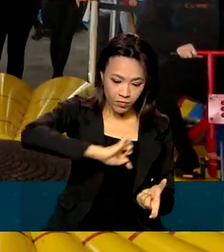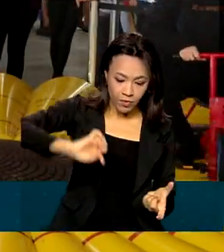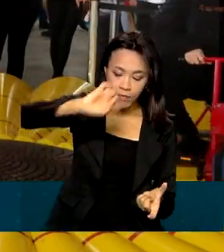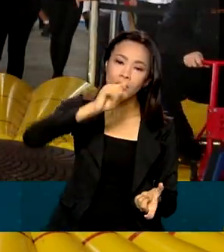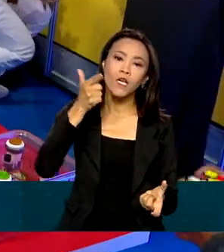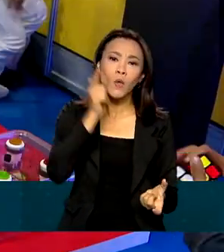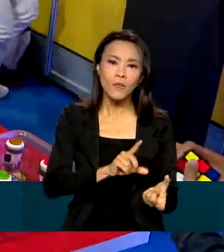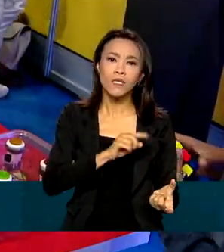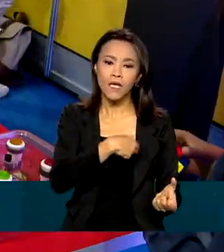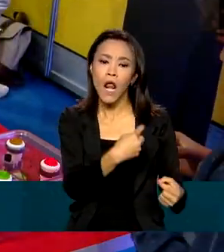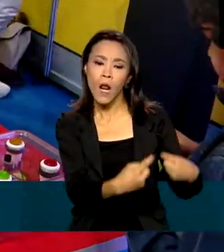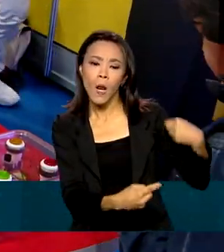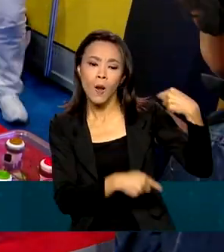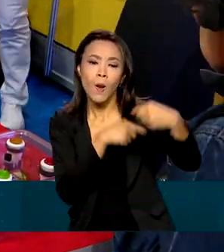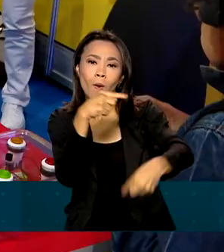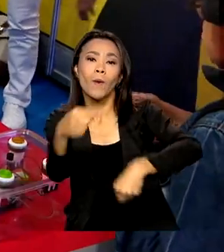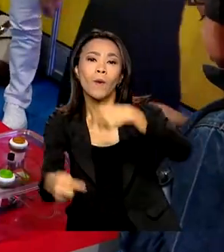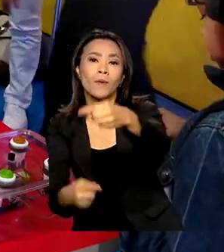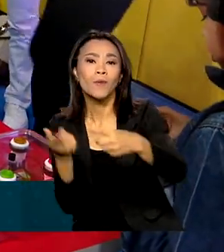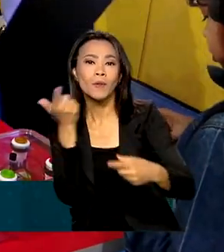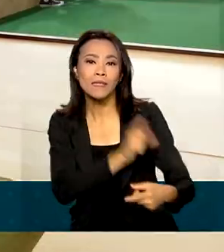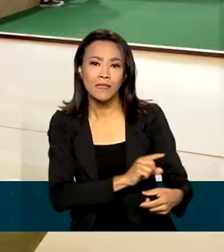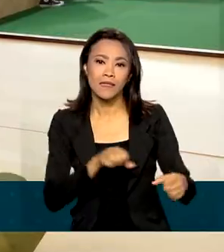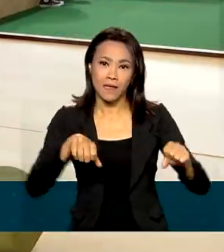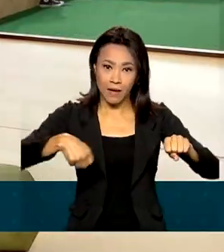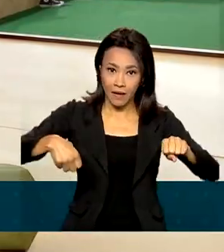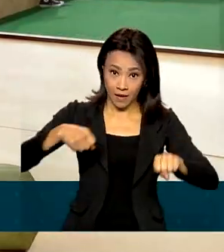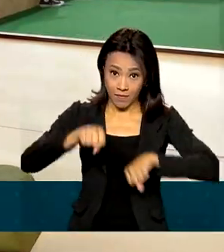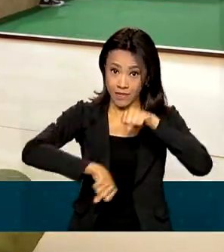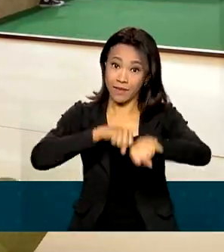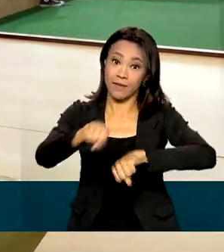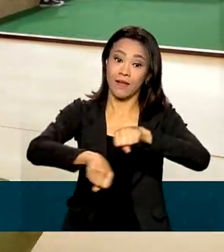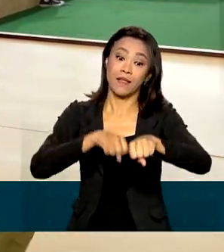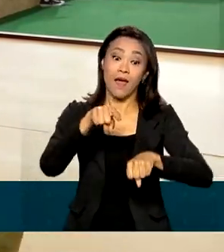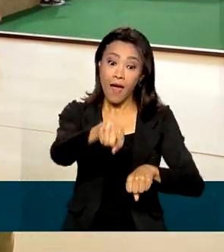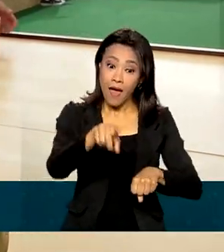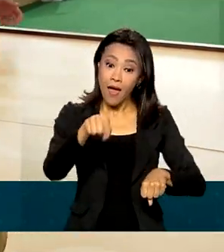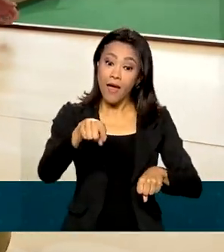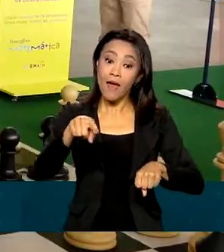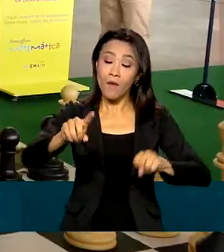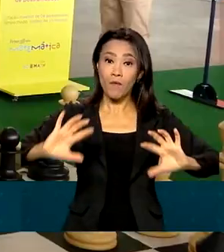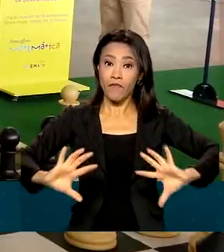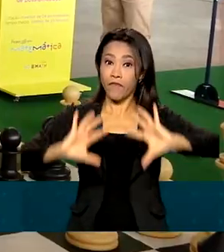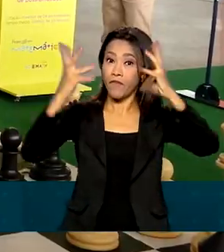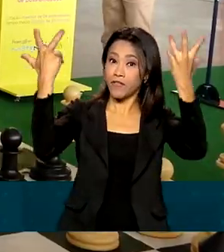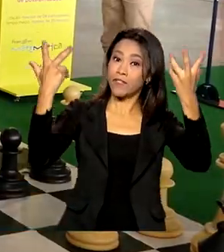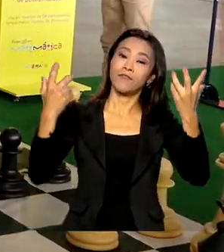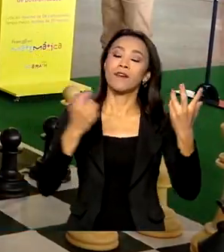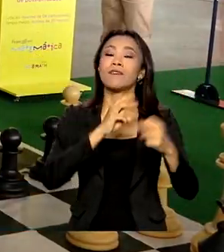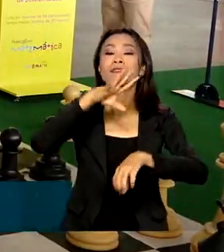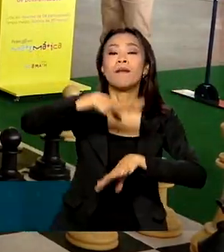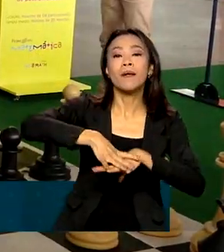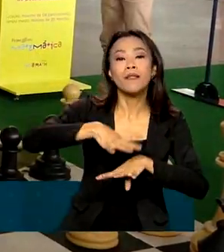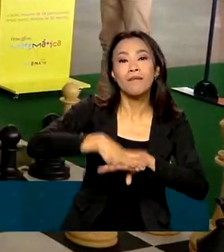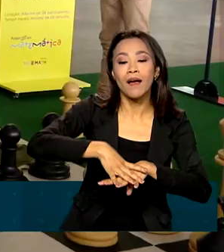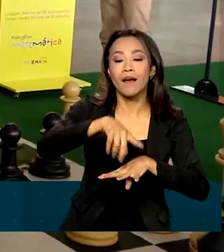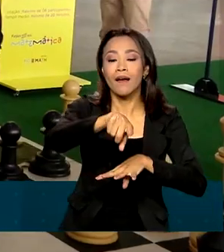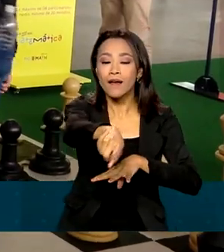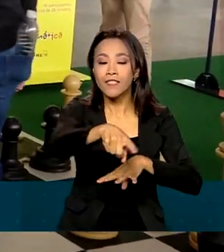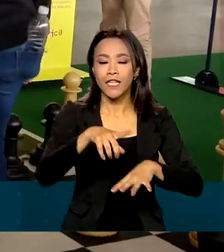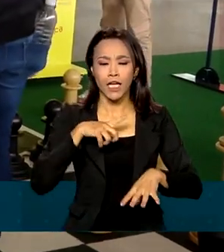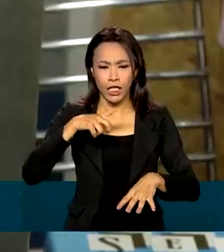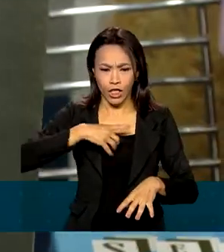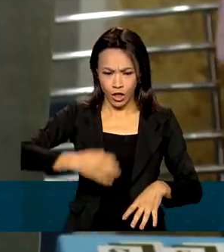se movimente. Essa é apenas uma das atividades interativas do Festival Nacional da Matemática, que traz ainda